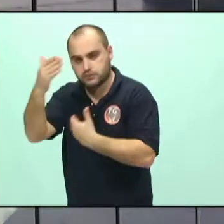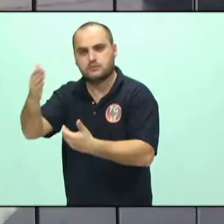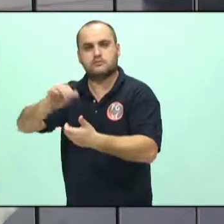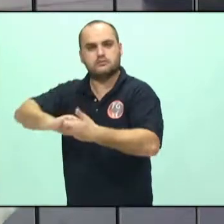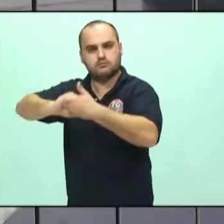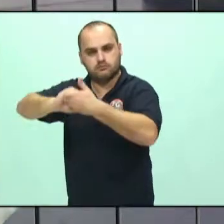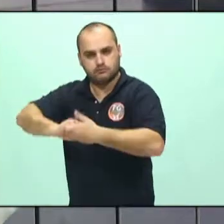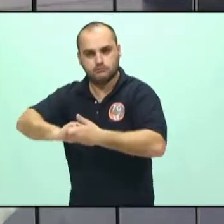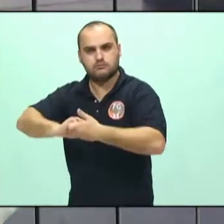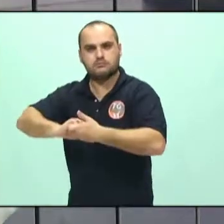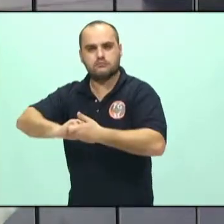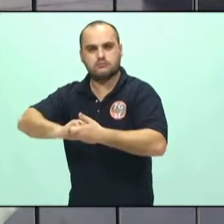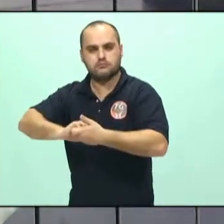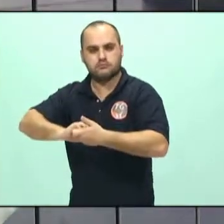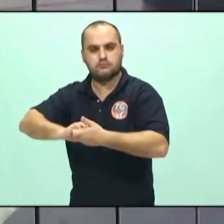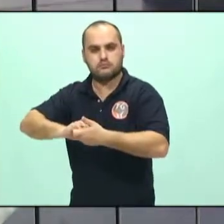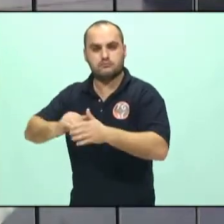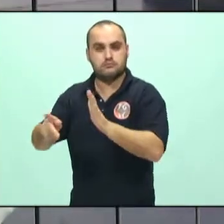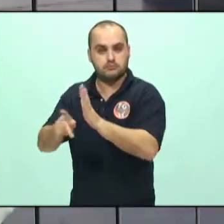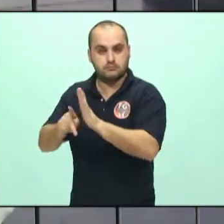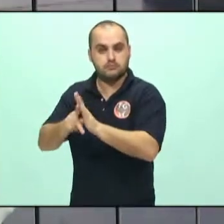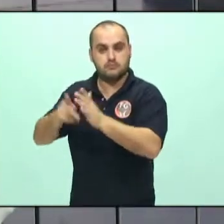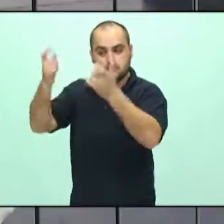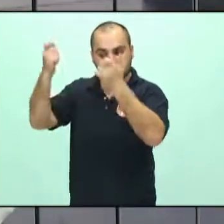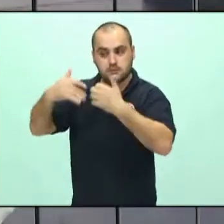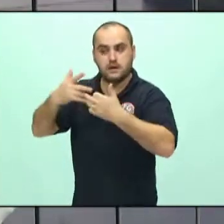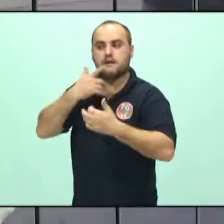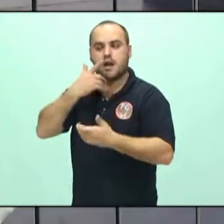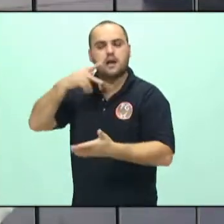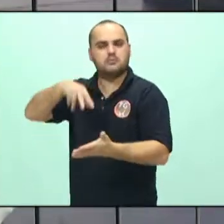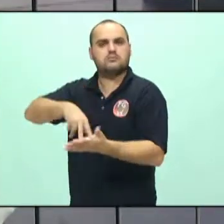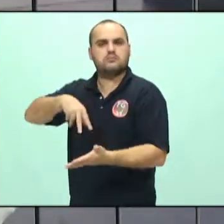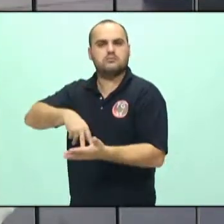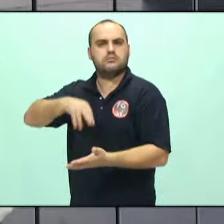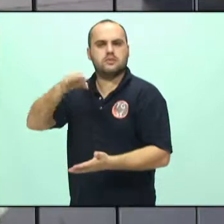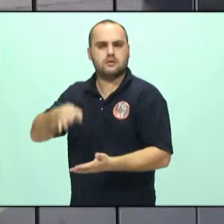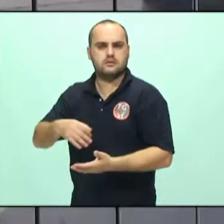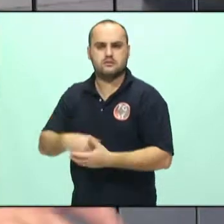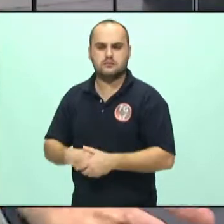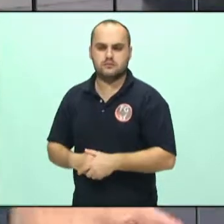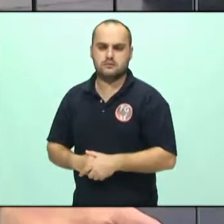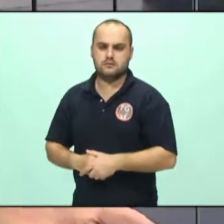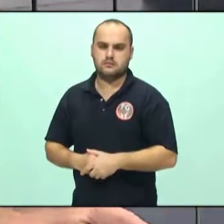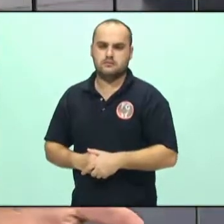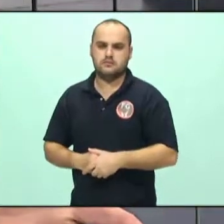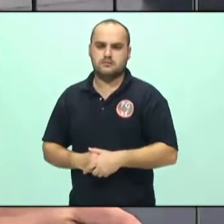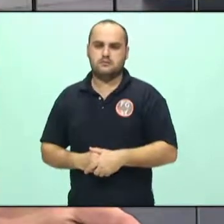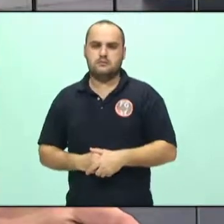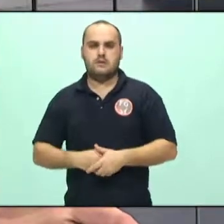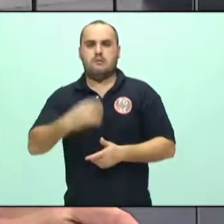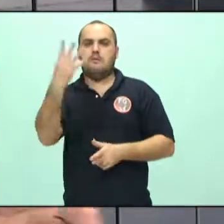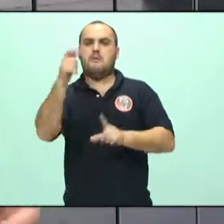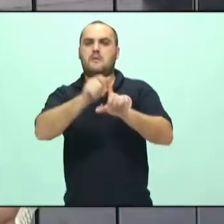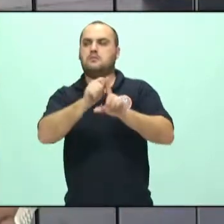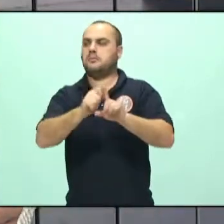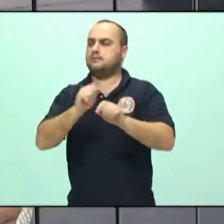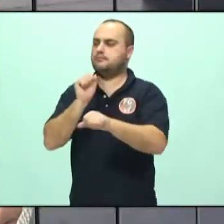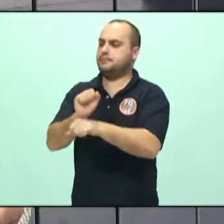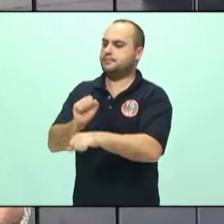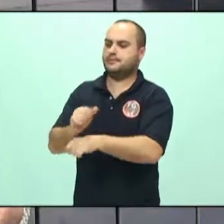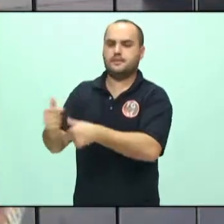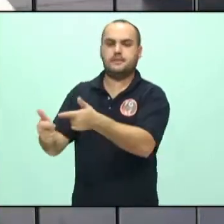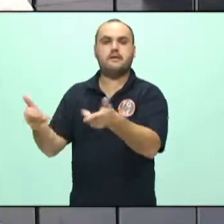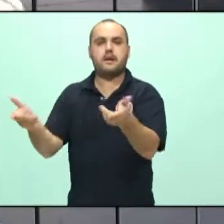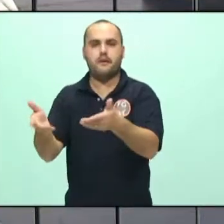porque agradecer a palavra que me deram e cumpriram, não o serviço, porque o serviço, fica 4 meses parado. E agora está